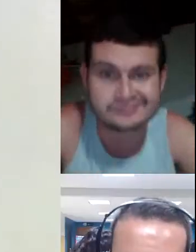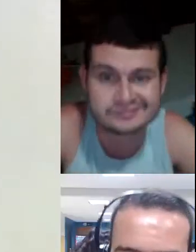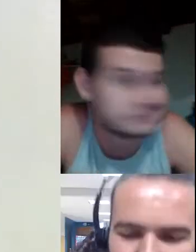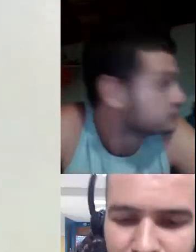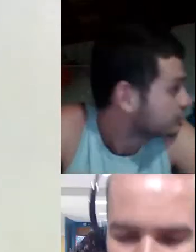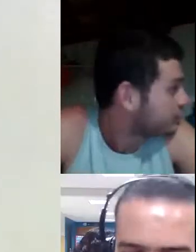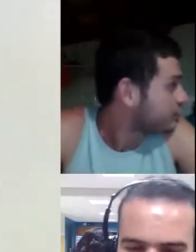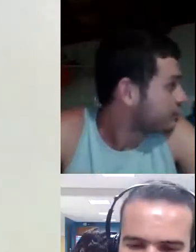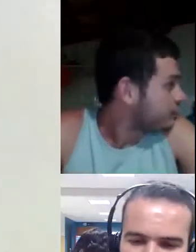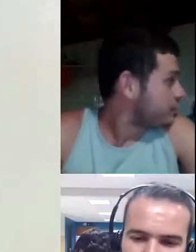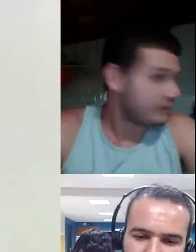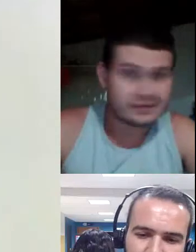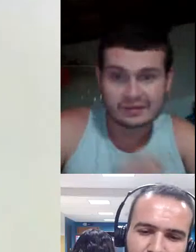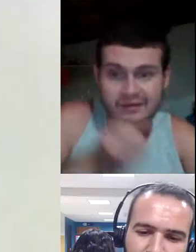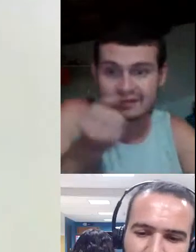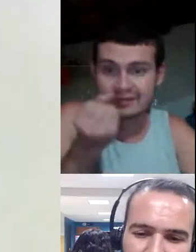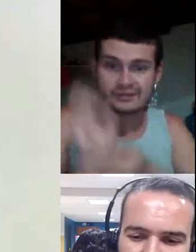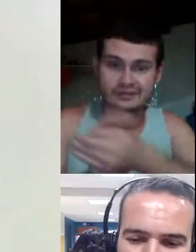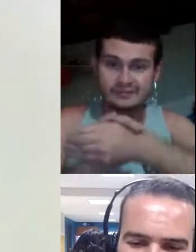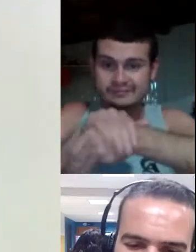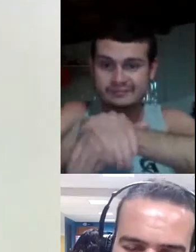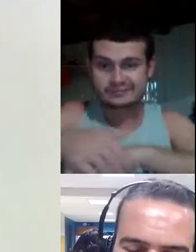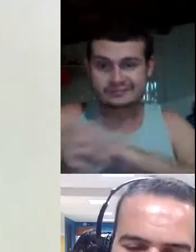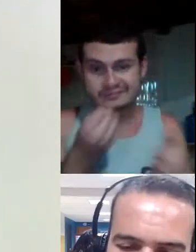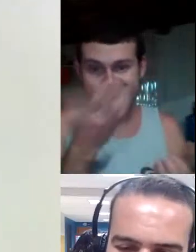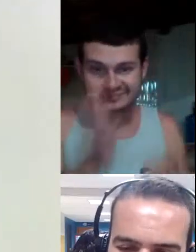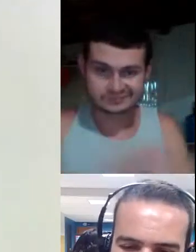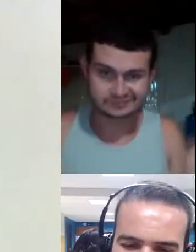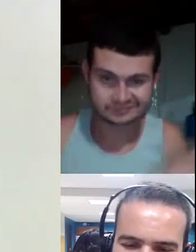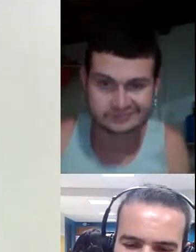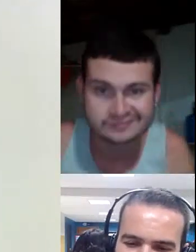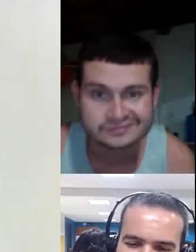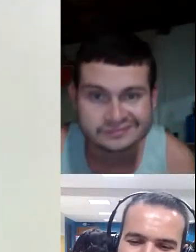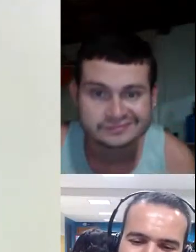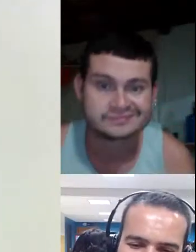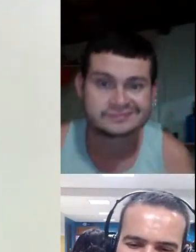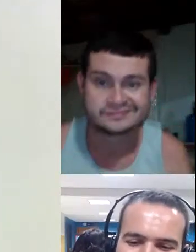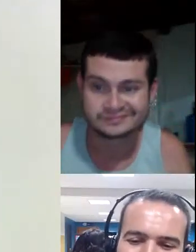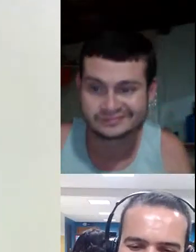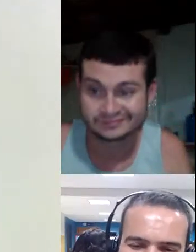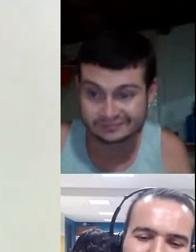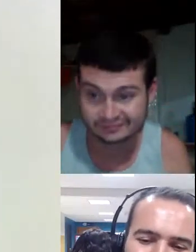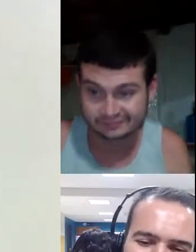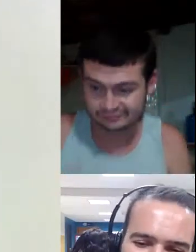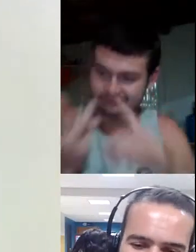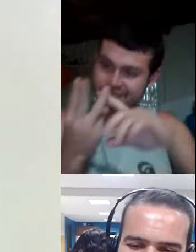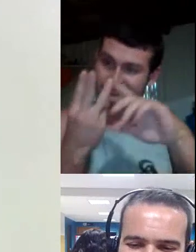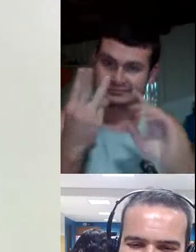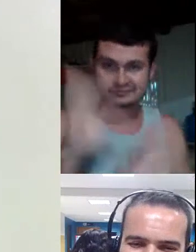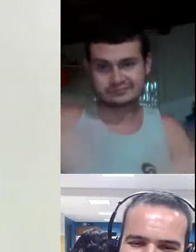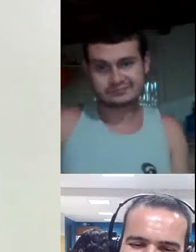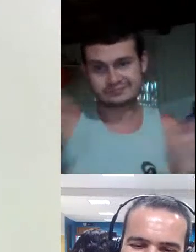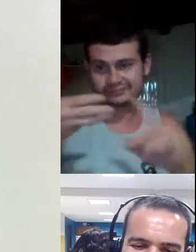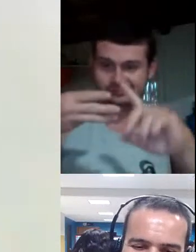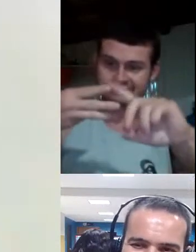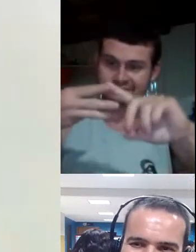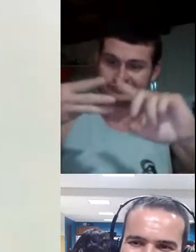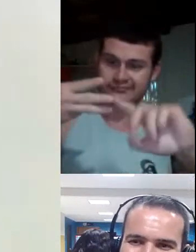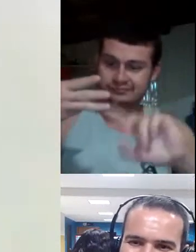Não, a aula foi boa, foi ótima aí. A gente se enrolou ali um pouquinho na hora de calcular a resistência, mas no final saiu.